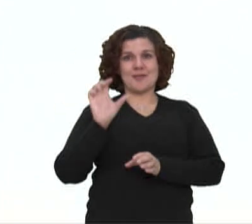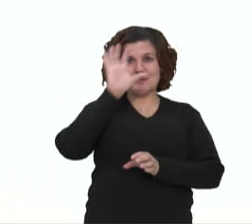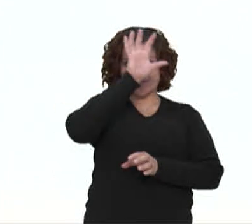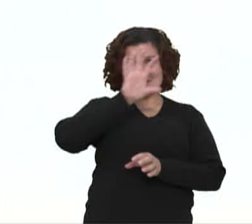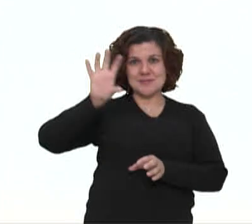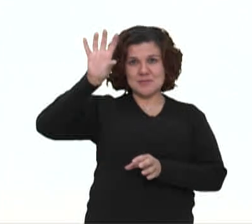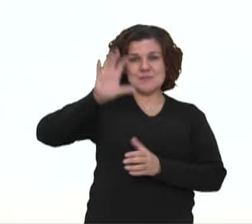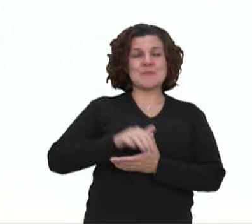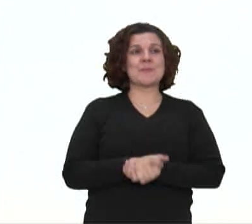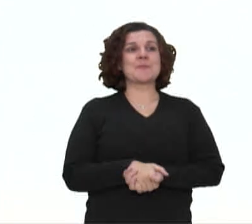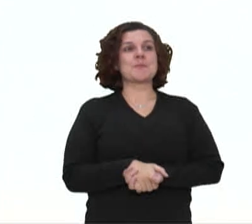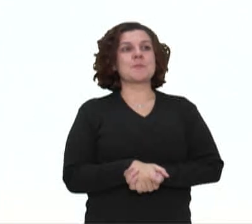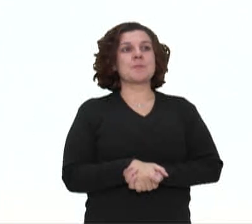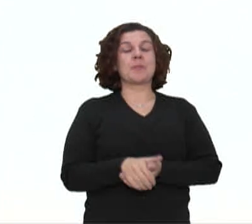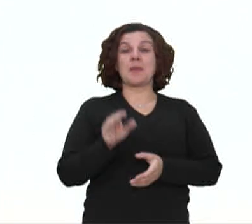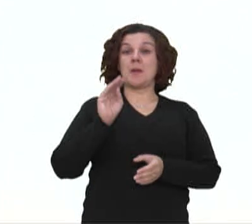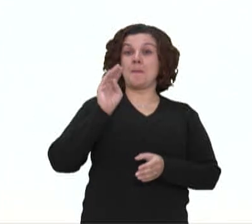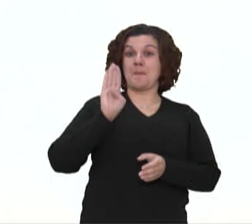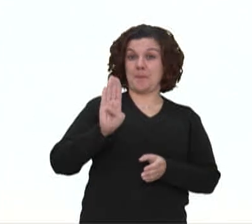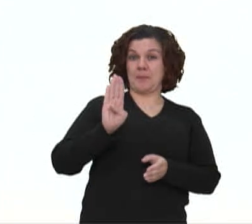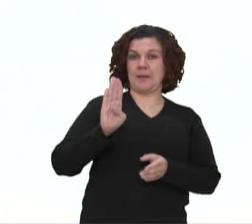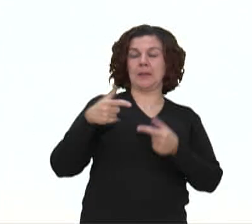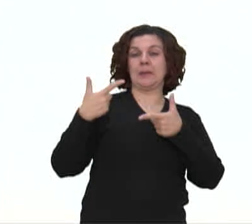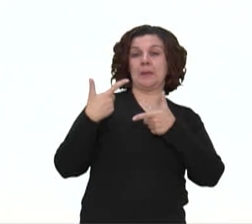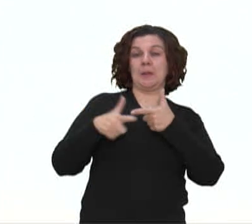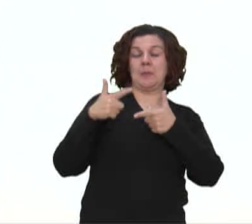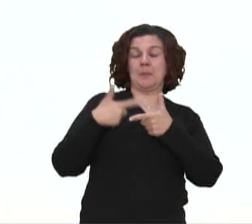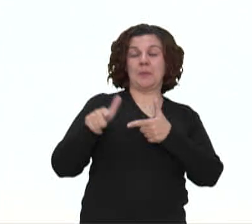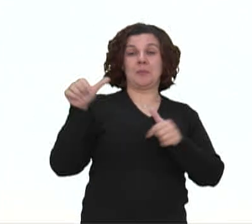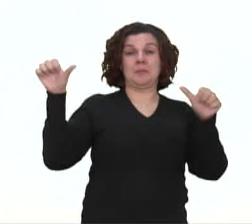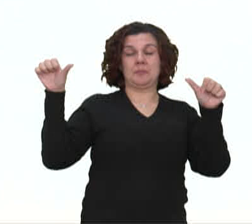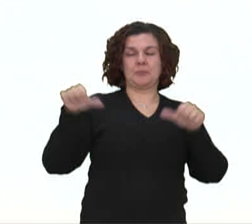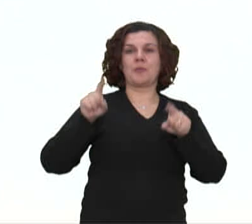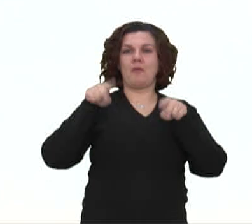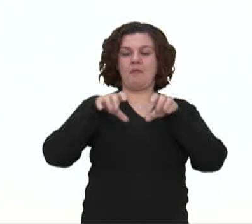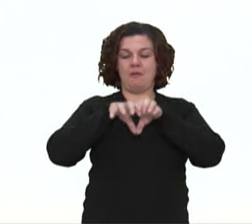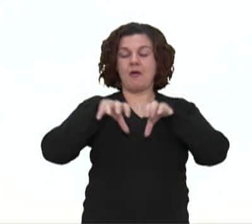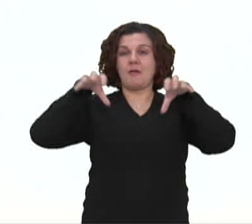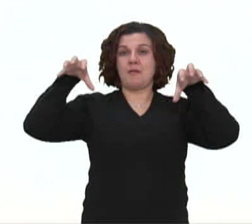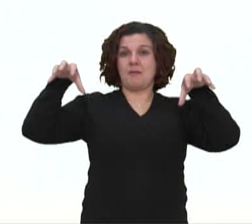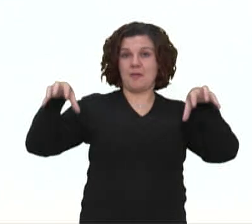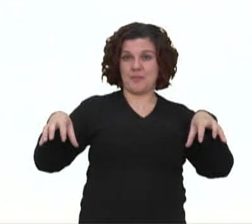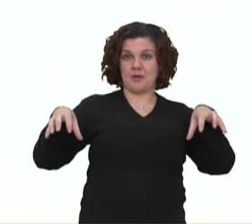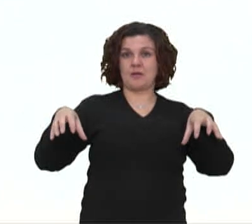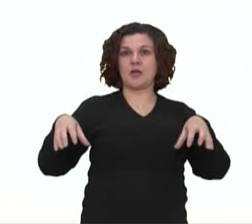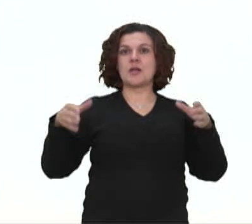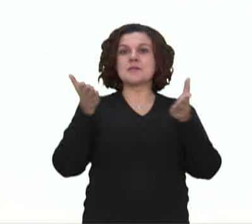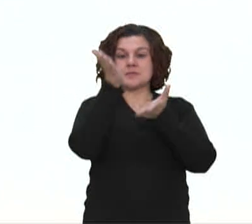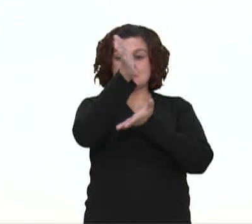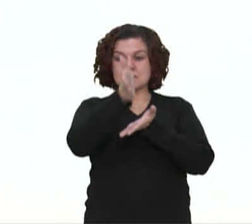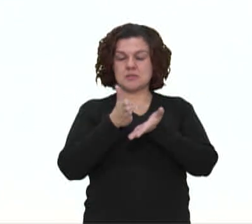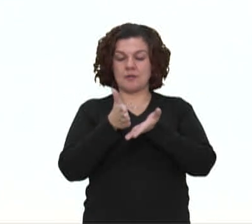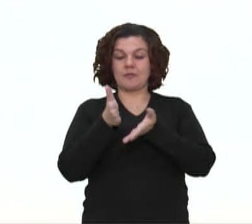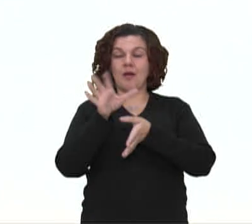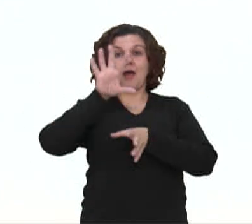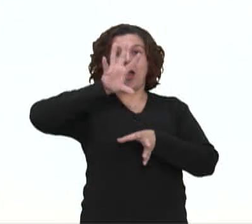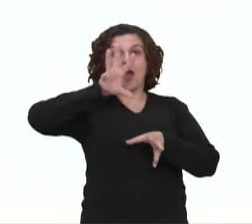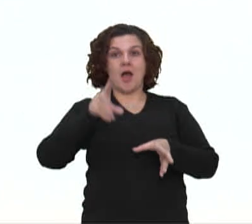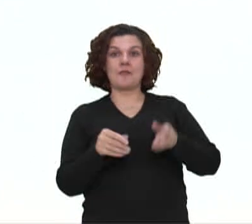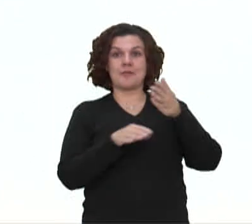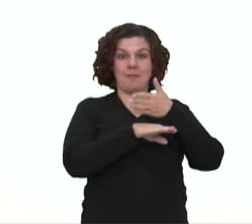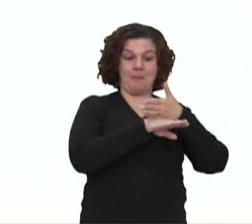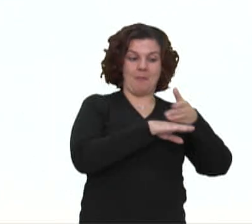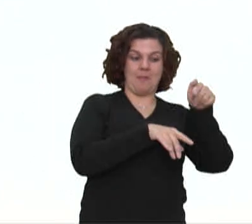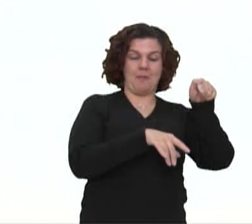B. Uma das questões mais complexas do continente africano é o apartheid, que faz uma divisão entre a África branca e a África negra.